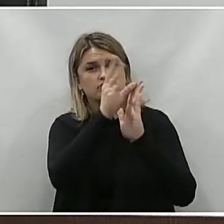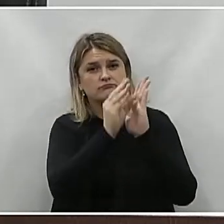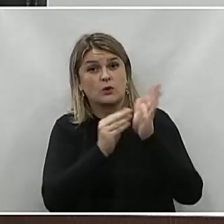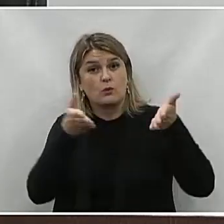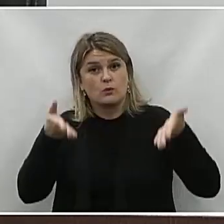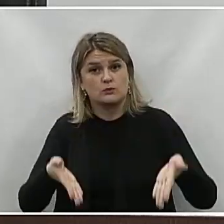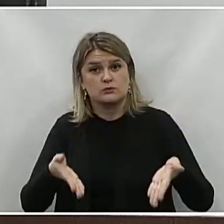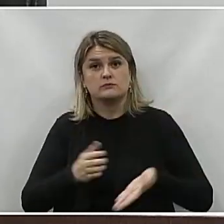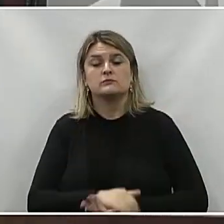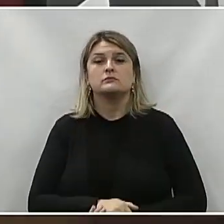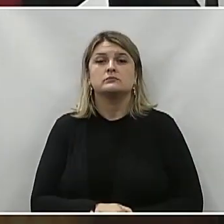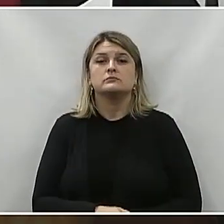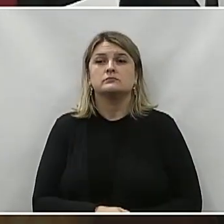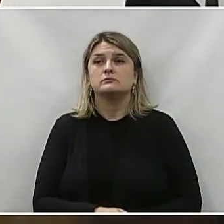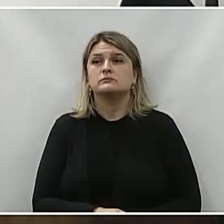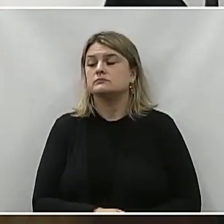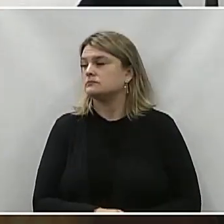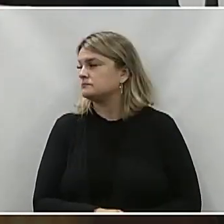Da matéria Constante